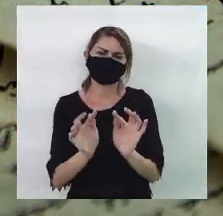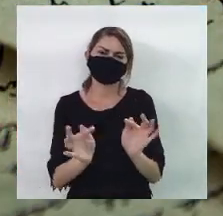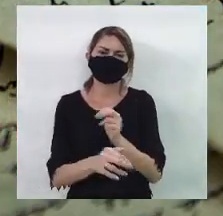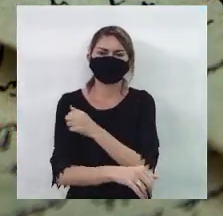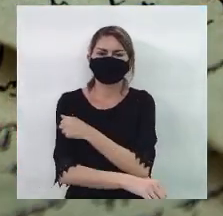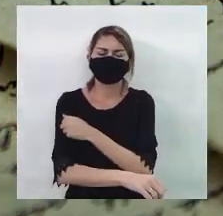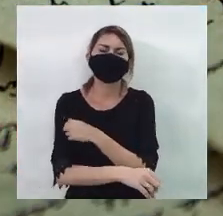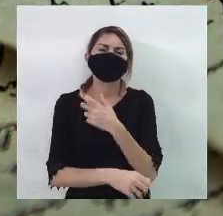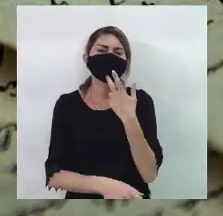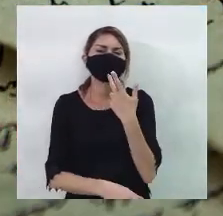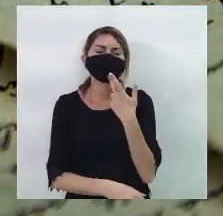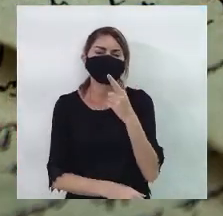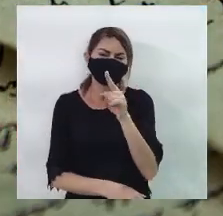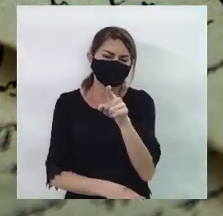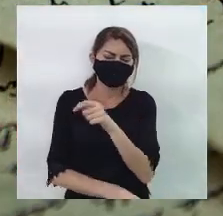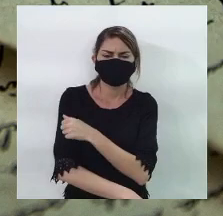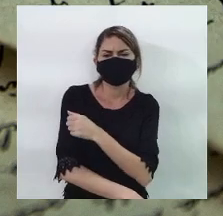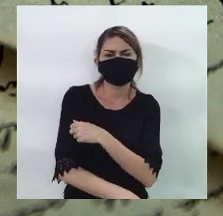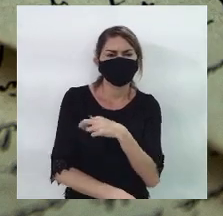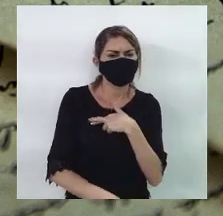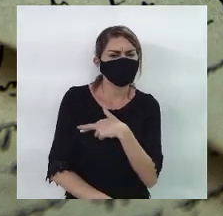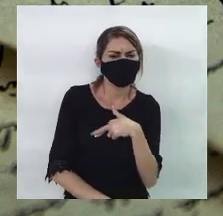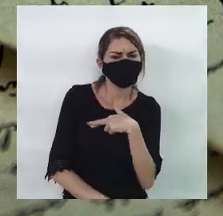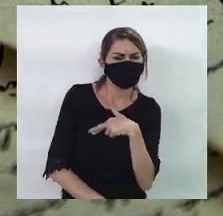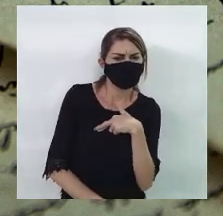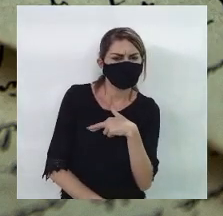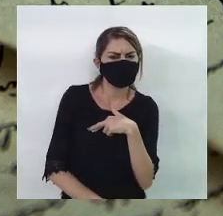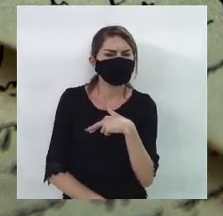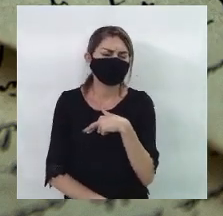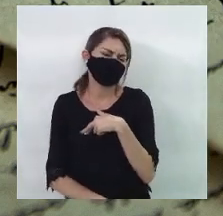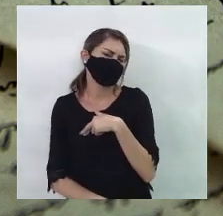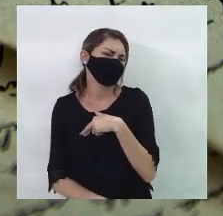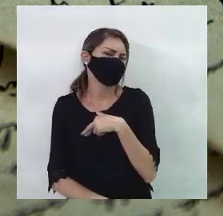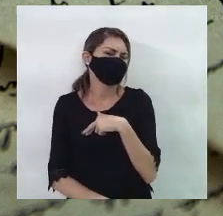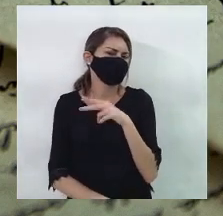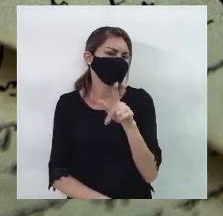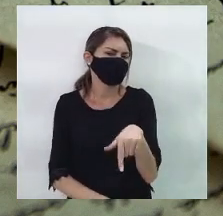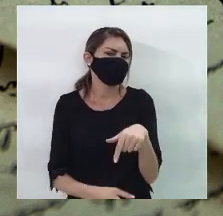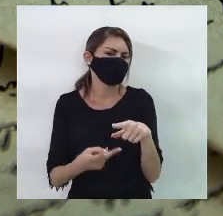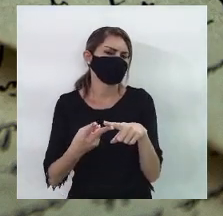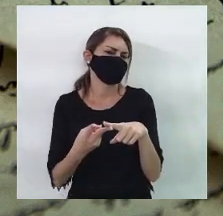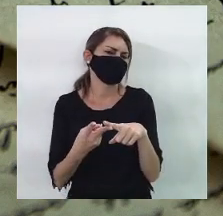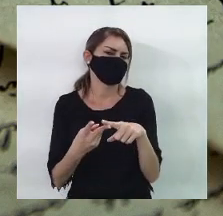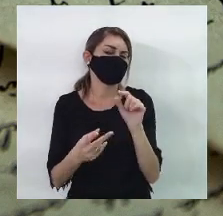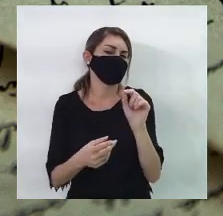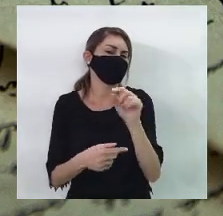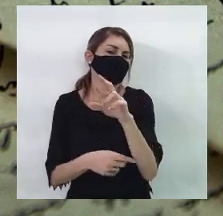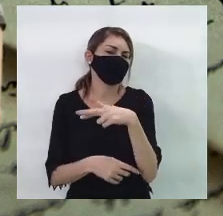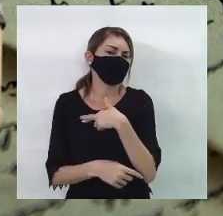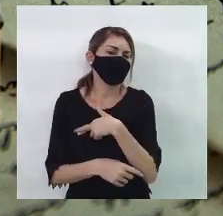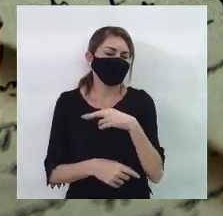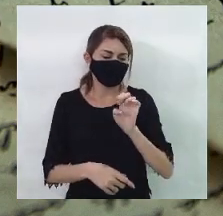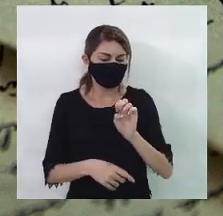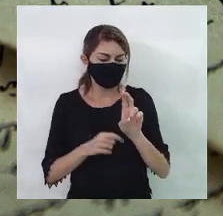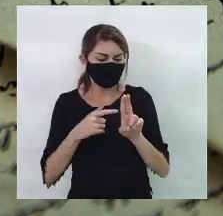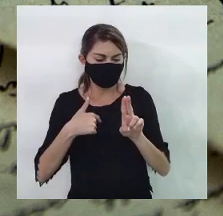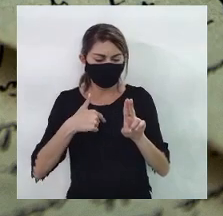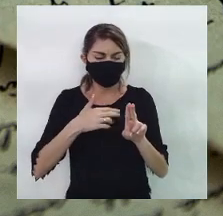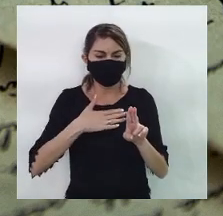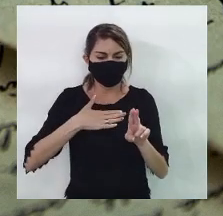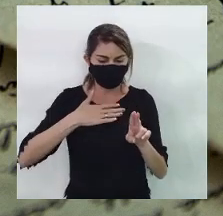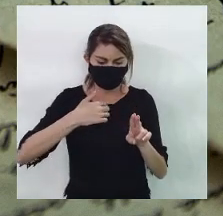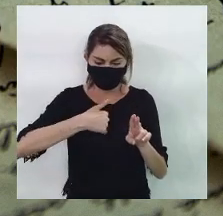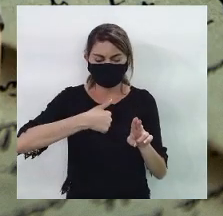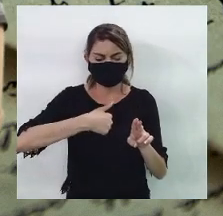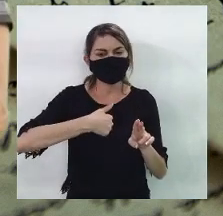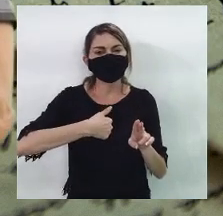estudante, quando a gente fala assim, estudante, um romance intimista, um romance introspectivo, é aquele romance que tem o eu, aquele romance